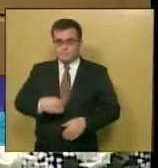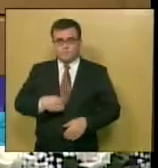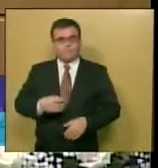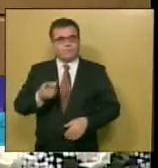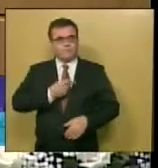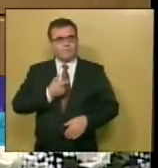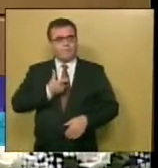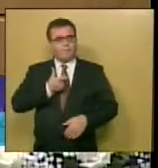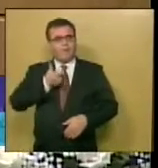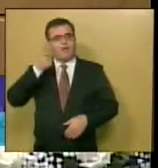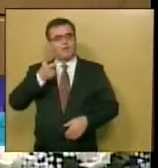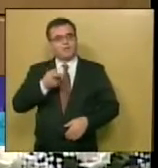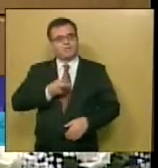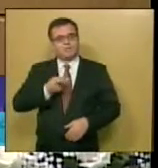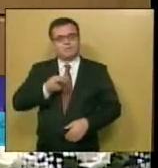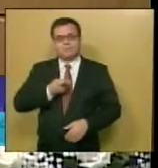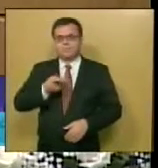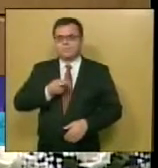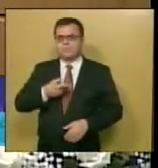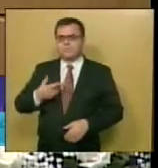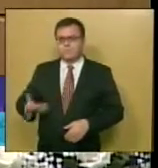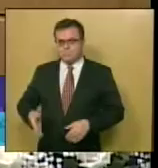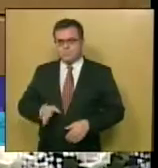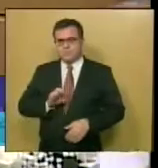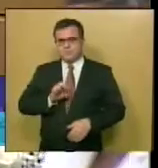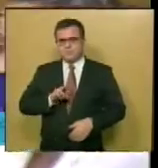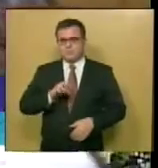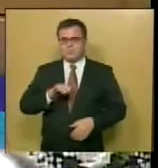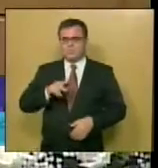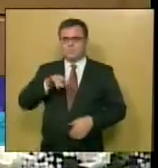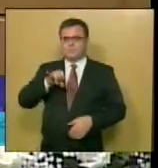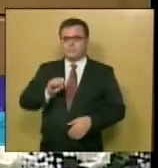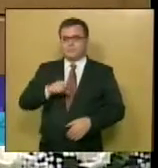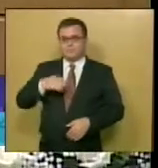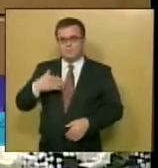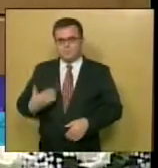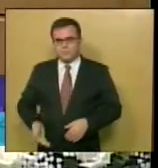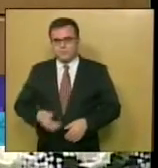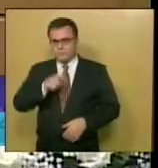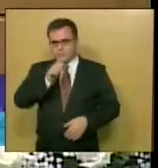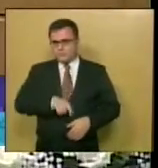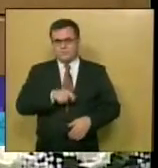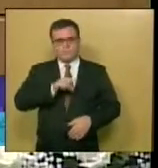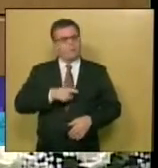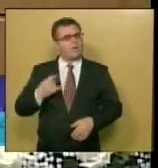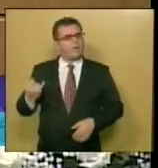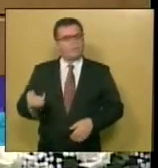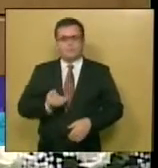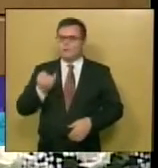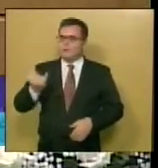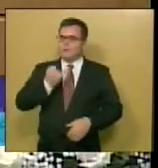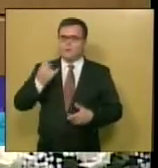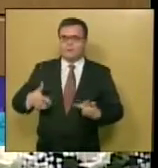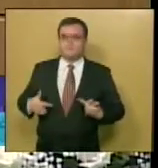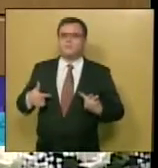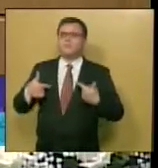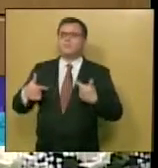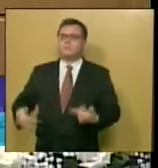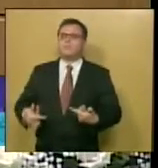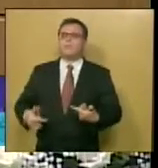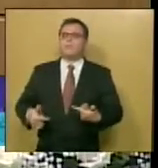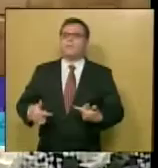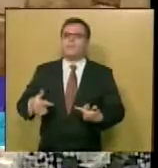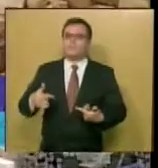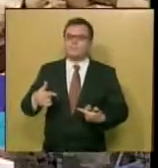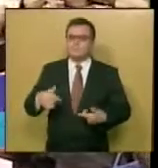alvejados e mortos. Euclides era uma peça importante na manutenção do controle político da